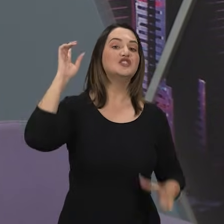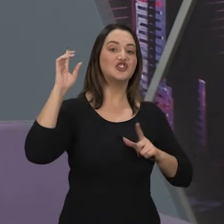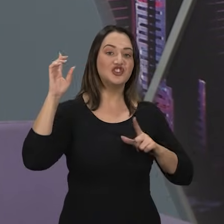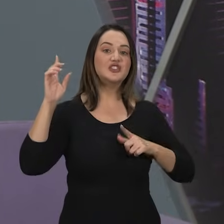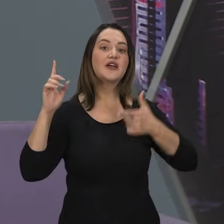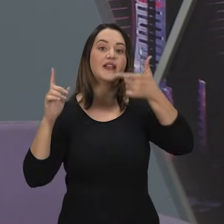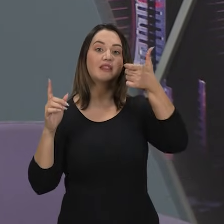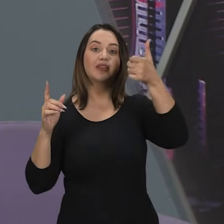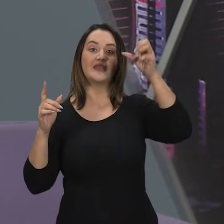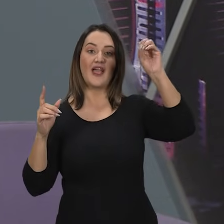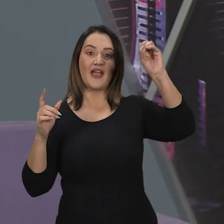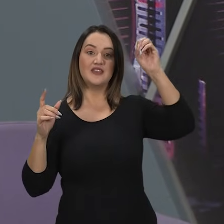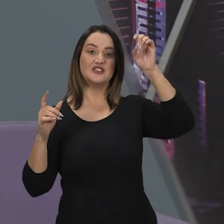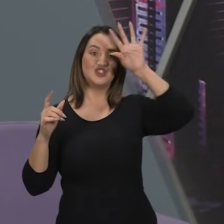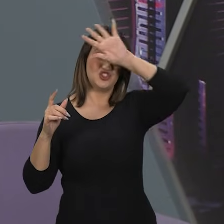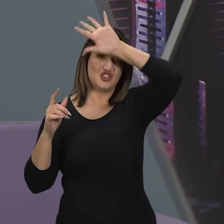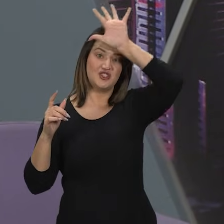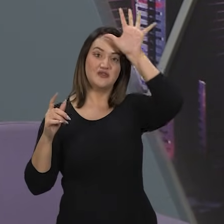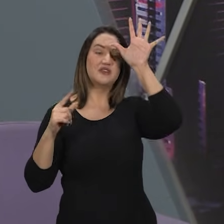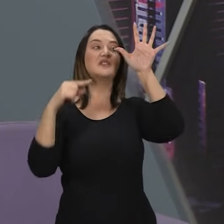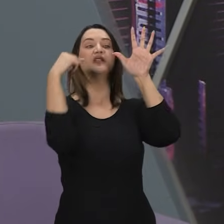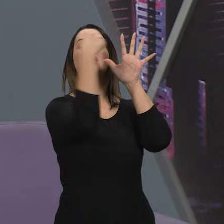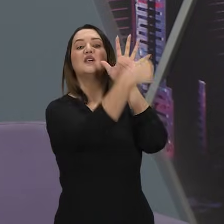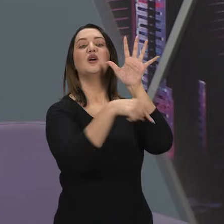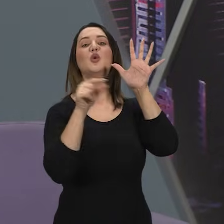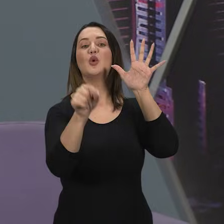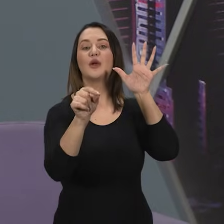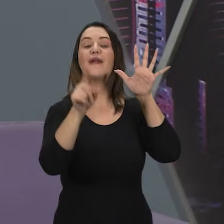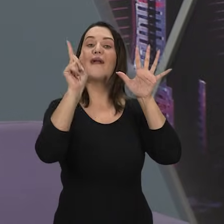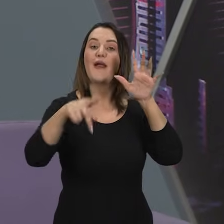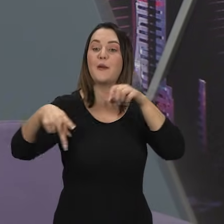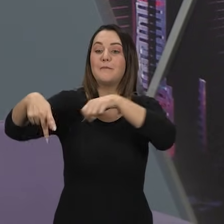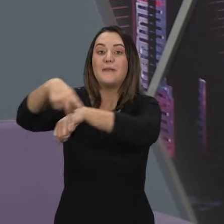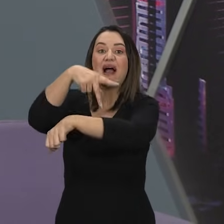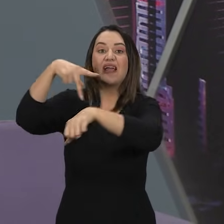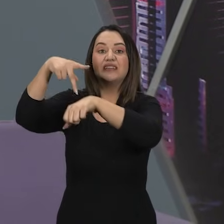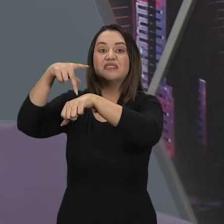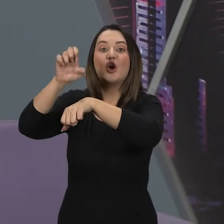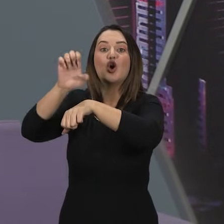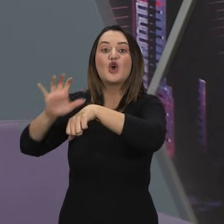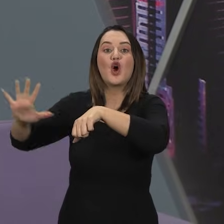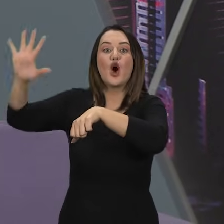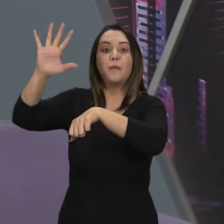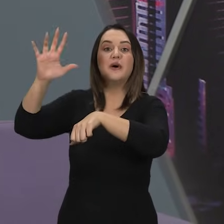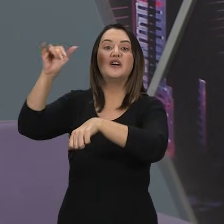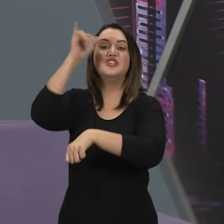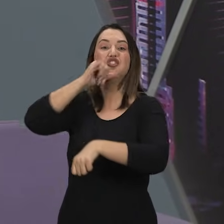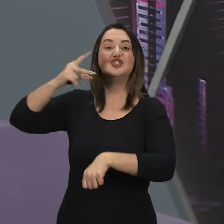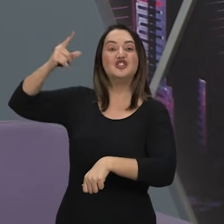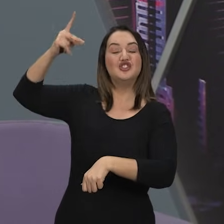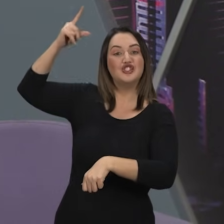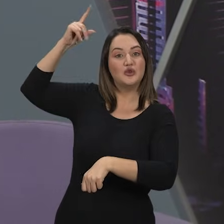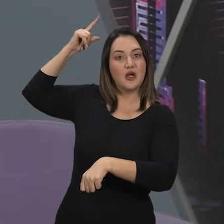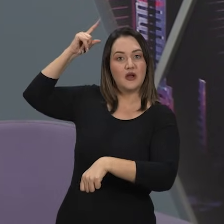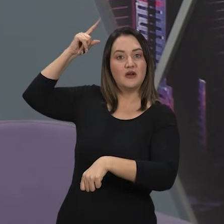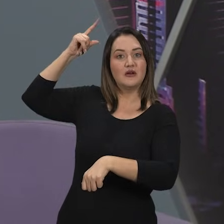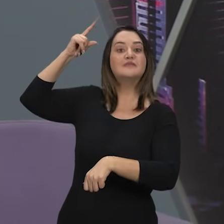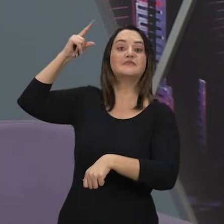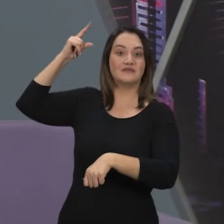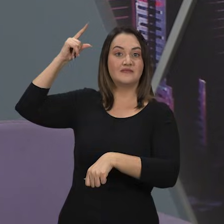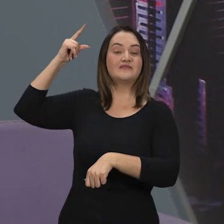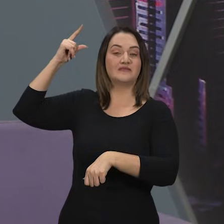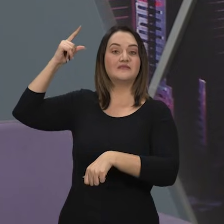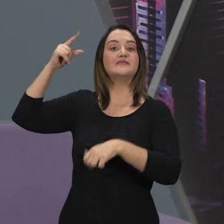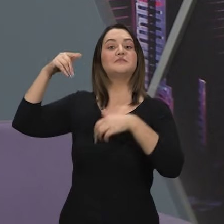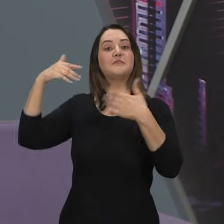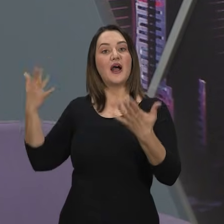terrível tinha 10 chifres. Os 10 chifres representavam os 10 países da Europa antiga que estavam sob o comando do Império